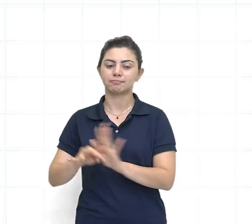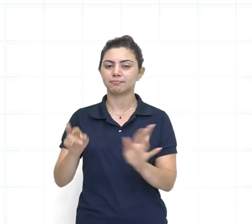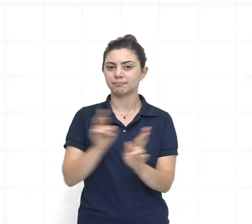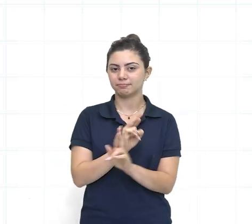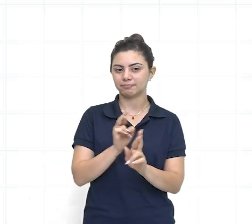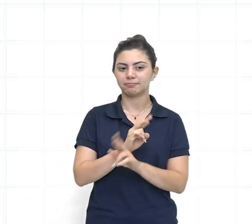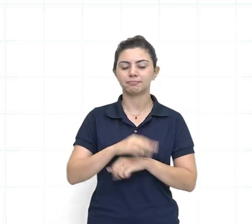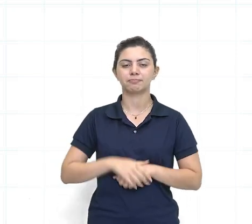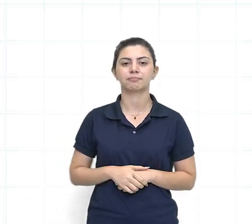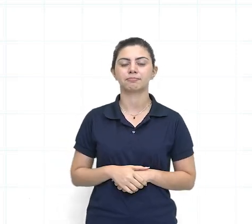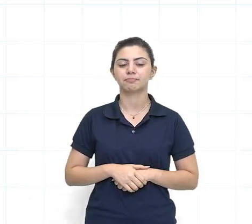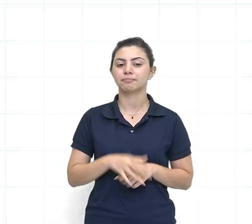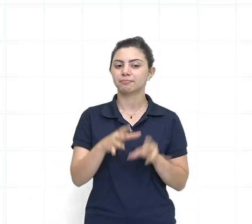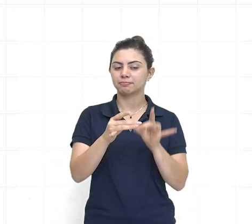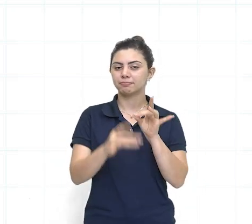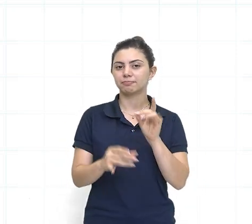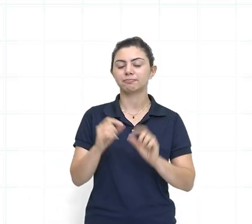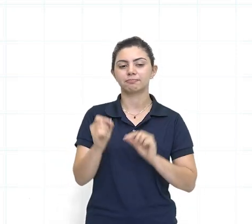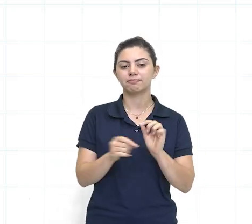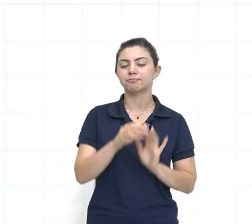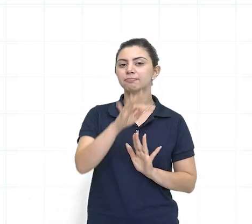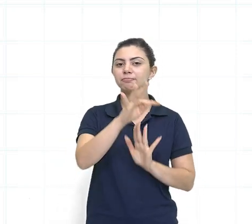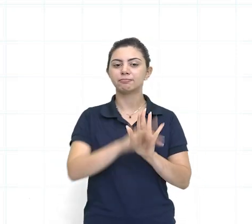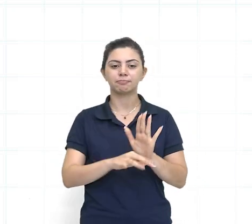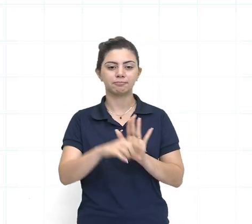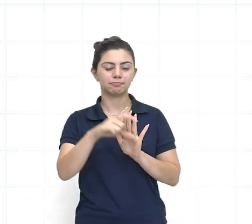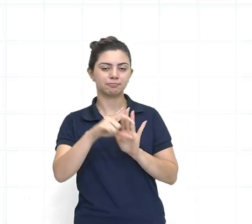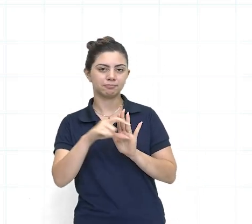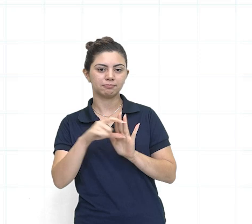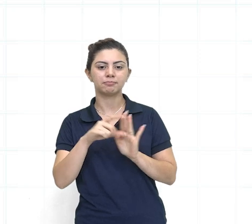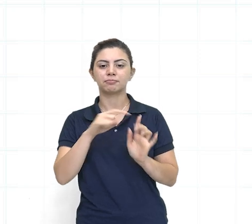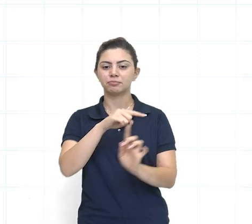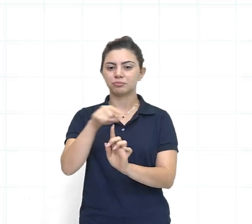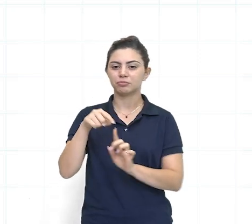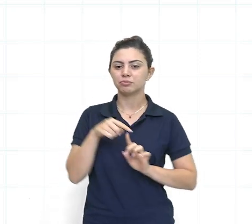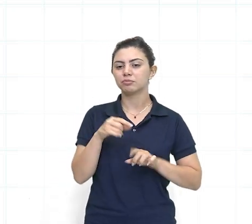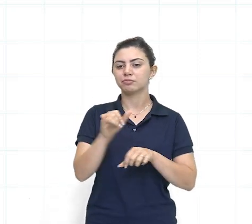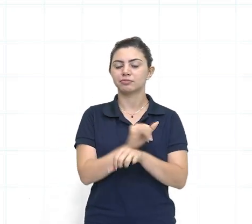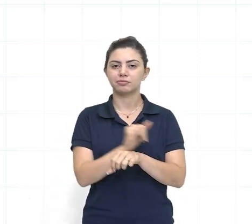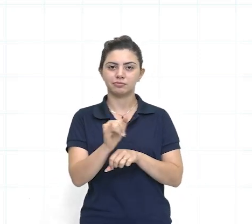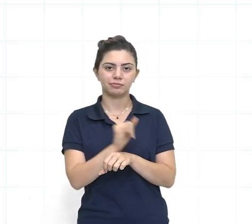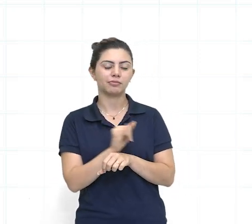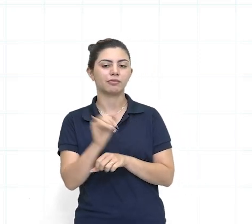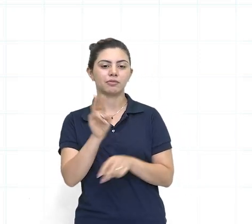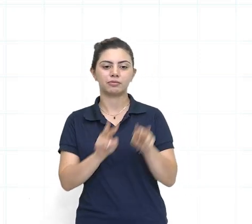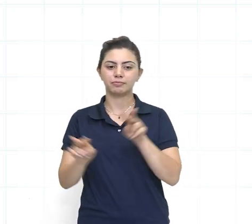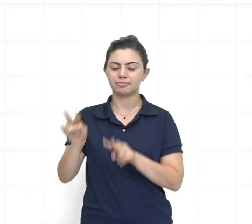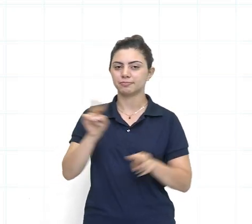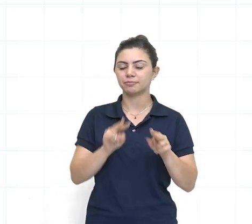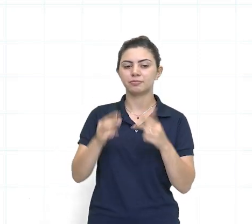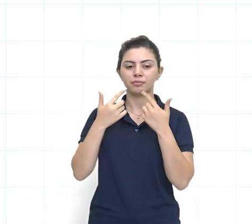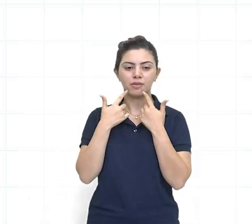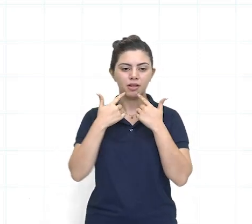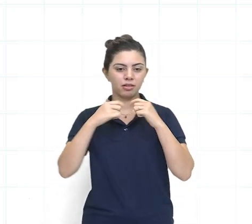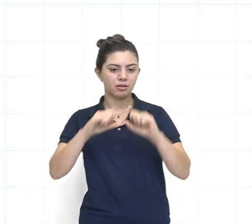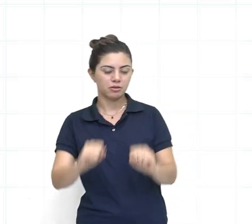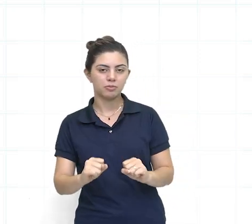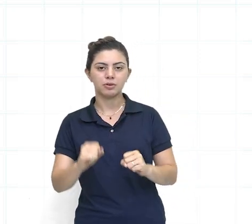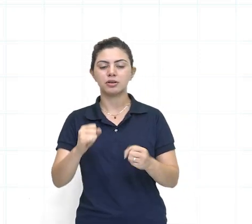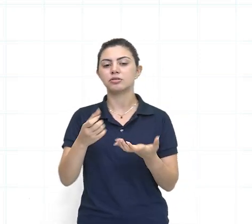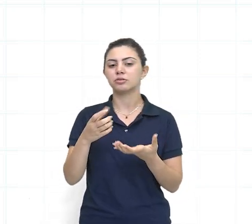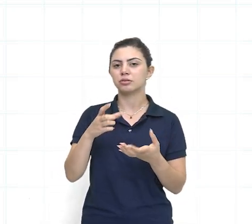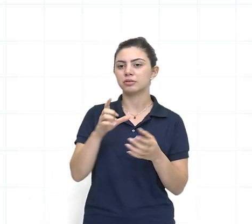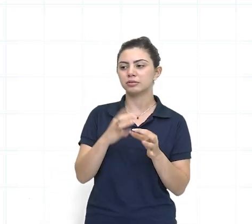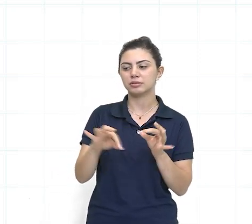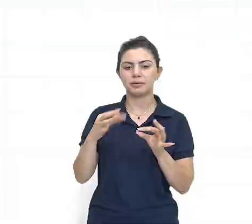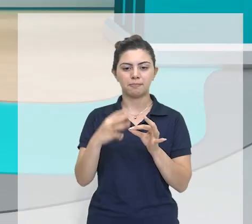entre textos. O detalhamento, versos livres, formas fixas, utilizando recursos visuais, linguísticos, semânticos